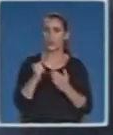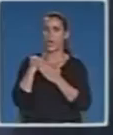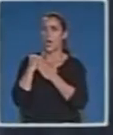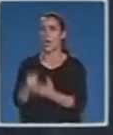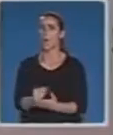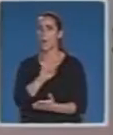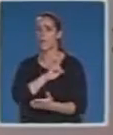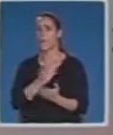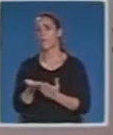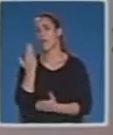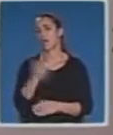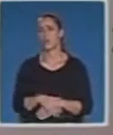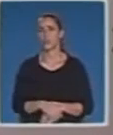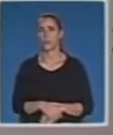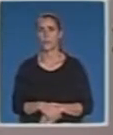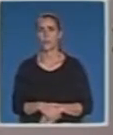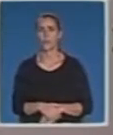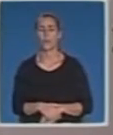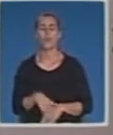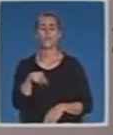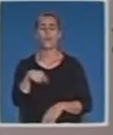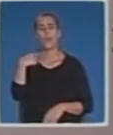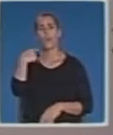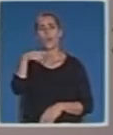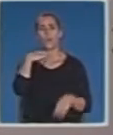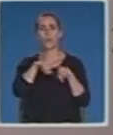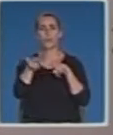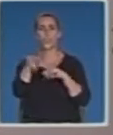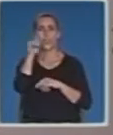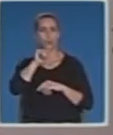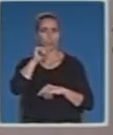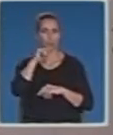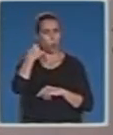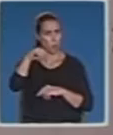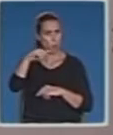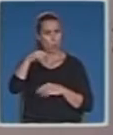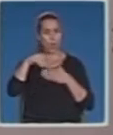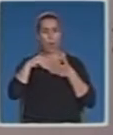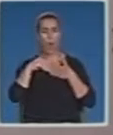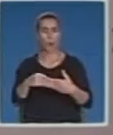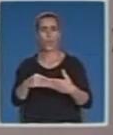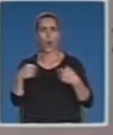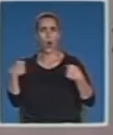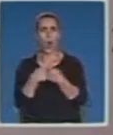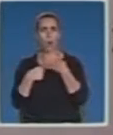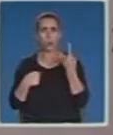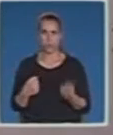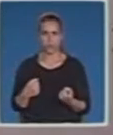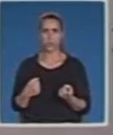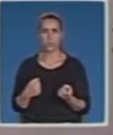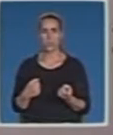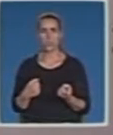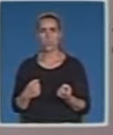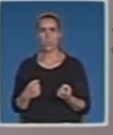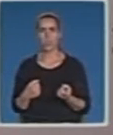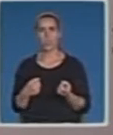imprensa privada. Porque é que esta singularidade da política dos Açores, em que o líder da oposição é mais escrutinado